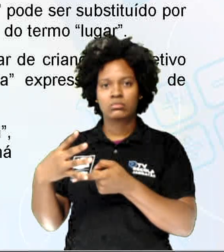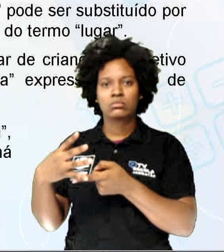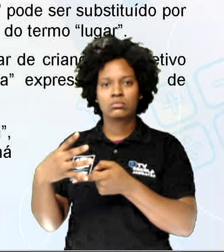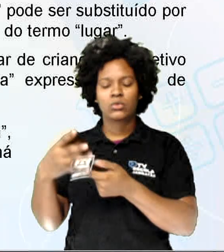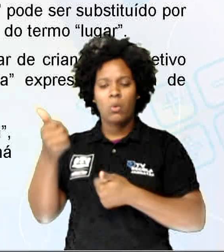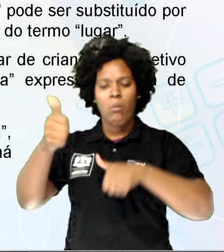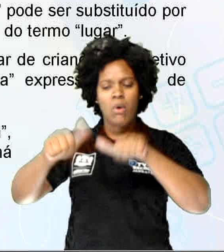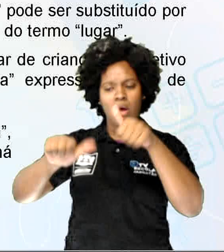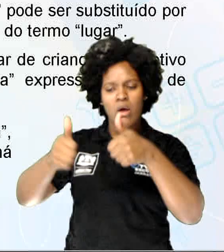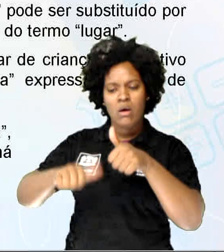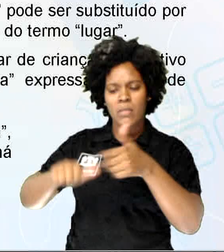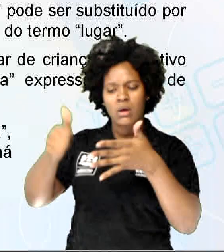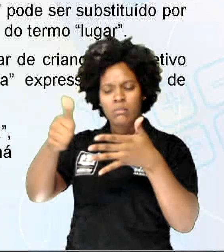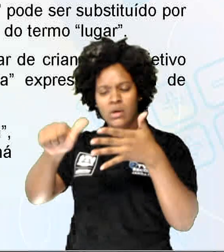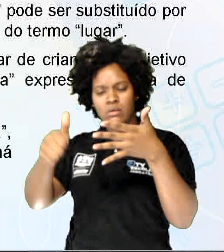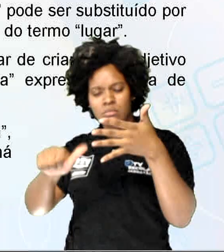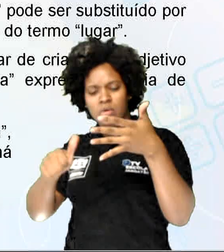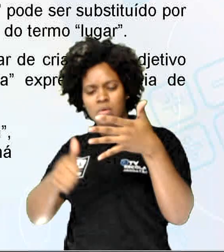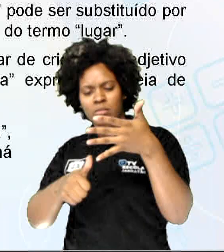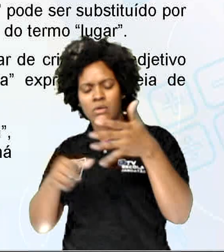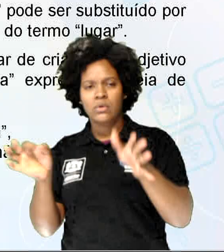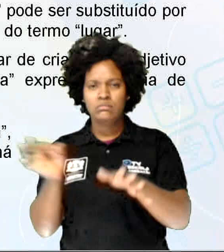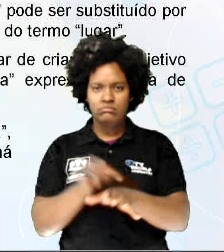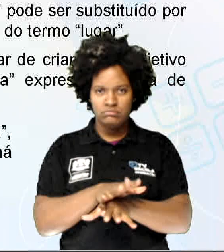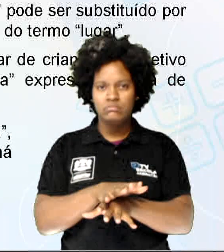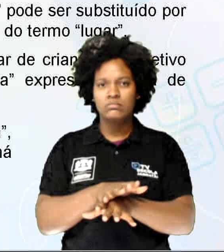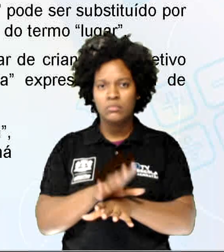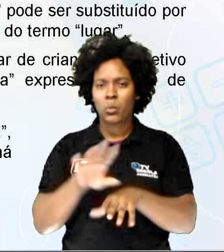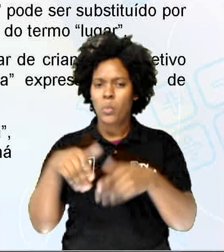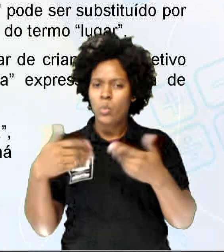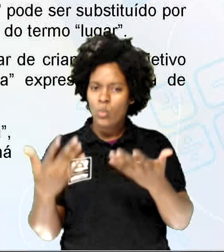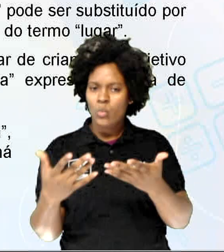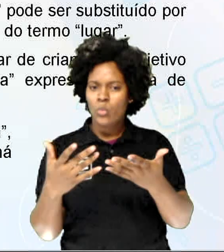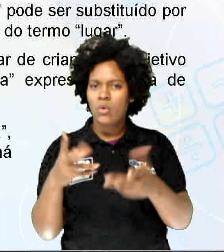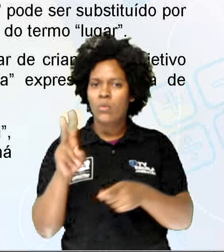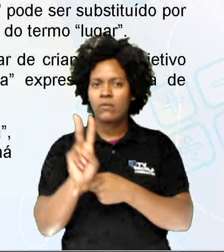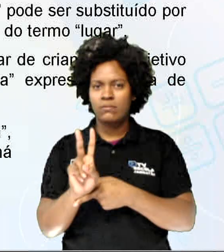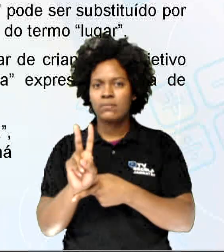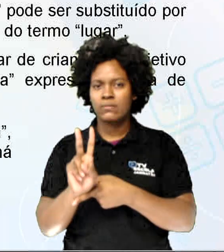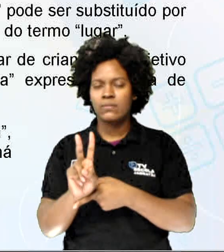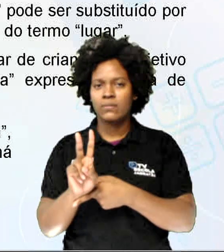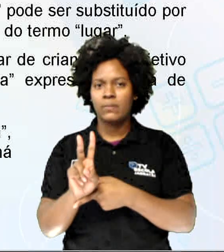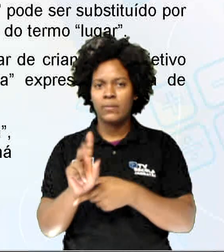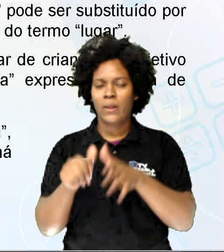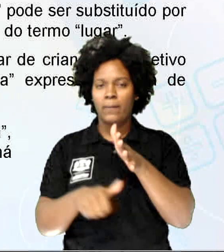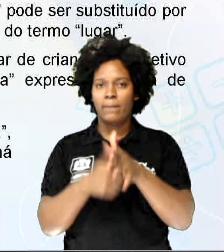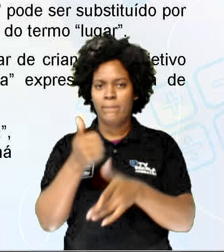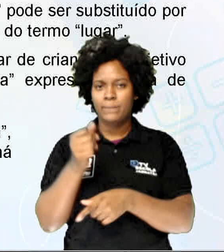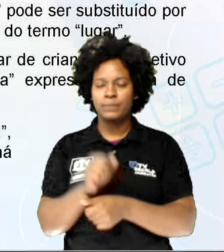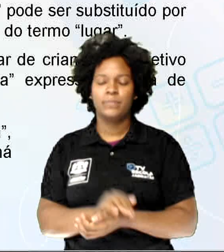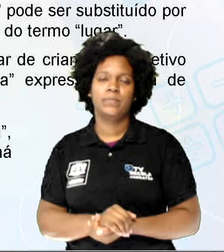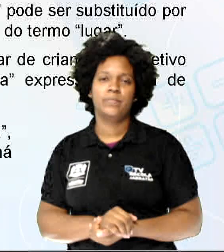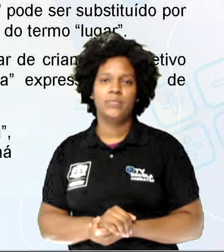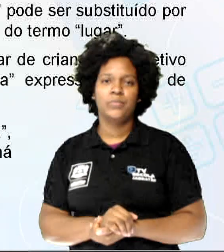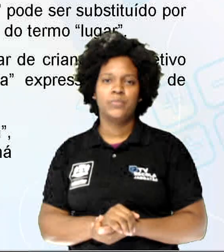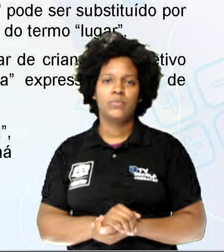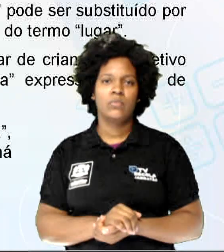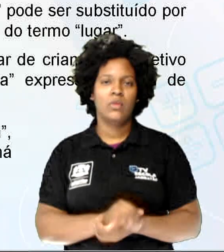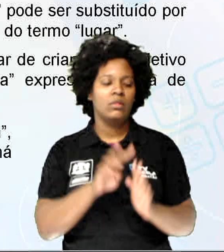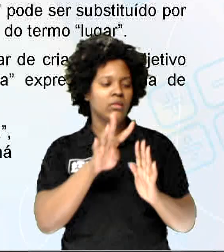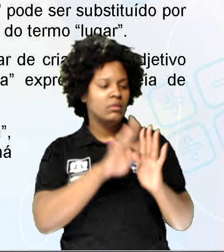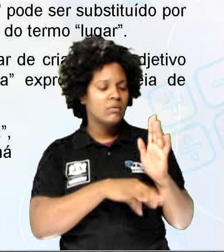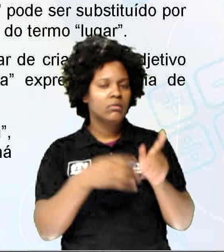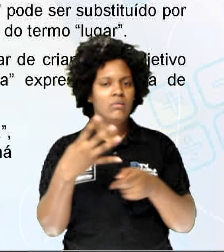vai analisar de um por um para chegarmos a essa conclusão de quais desses itens seriam verdadeiros. Vamos ao primeiro aí. O texto